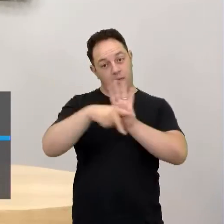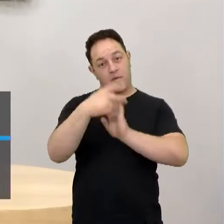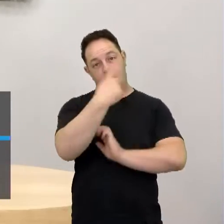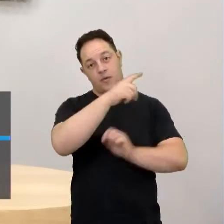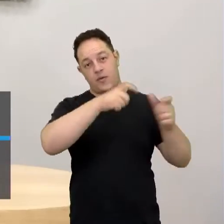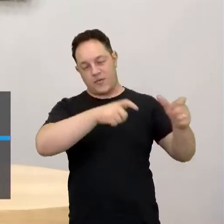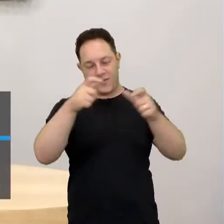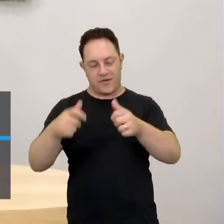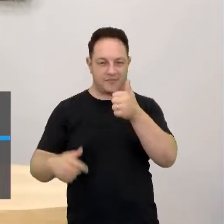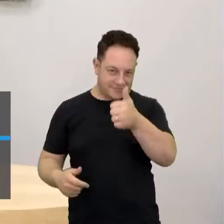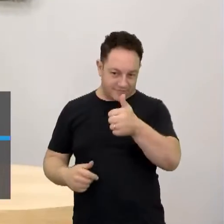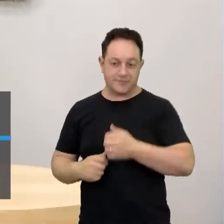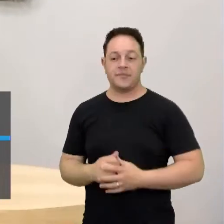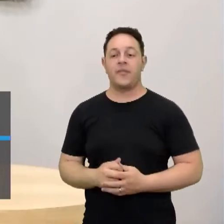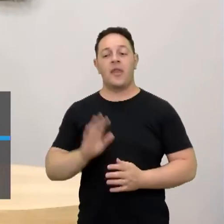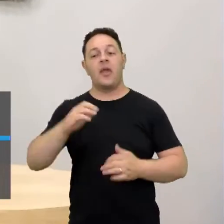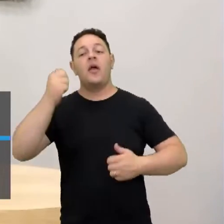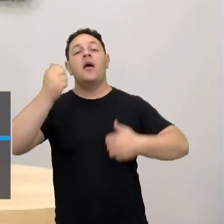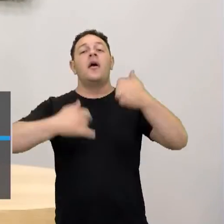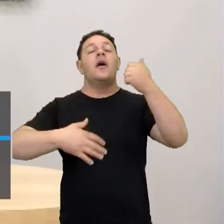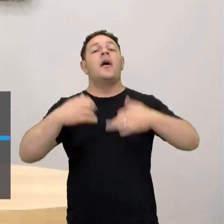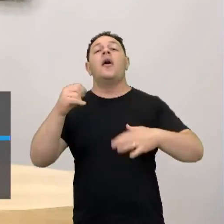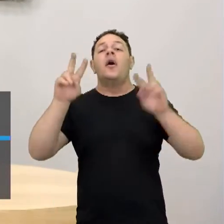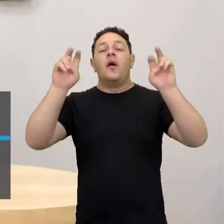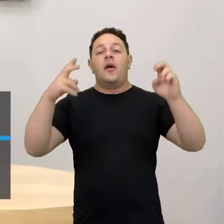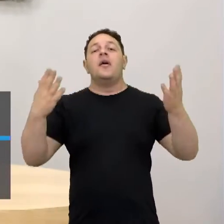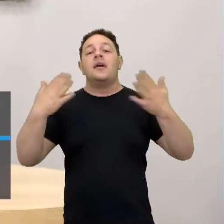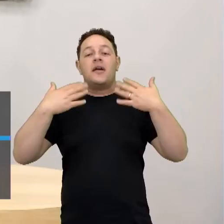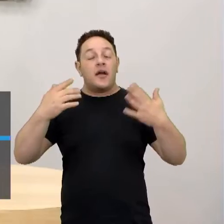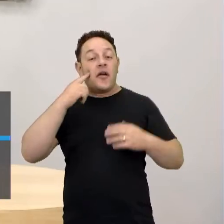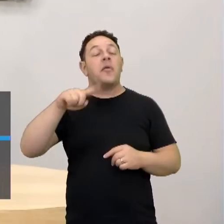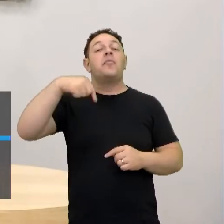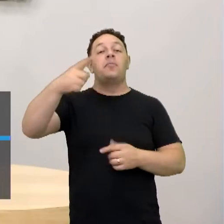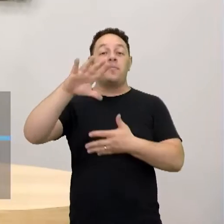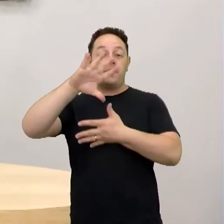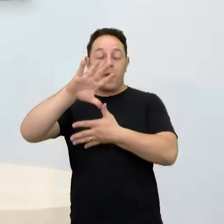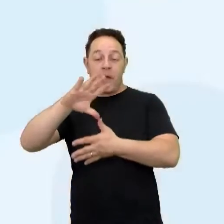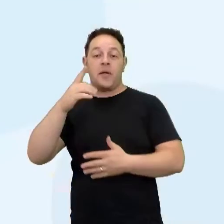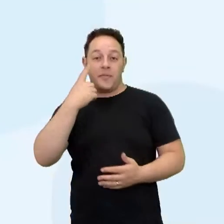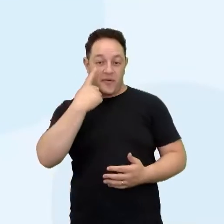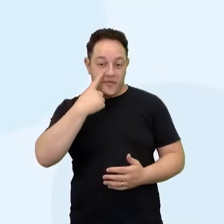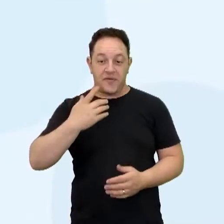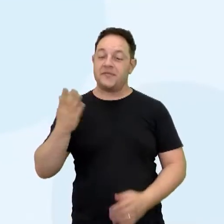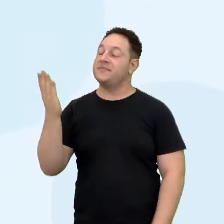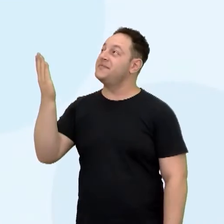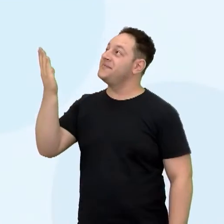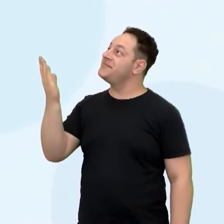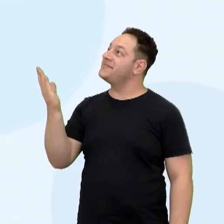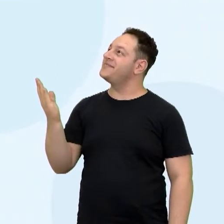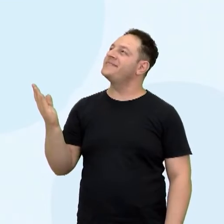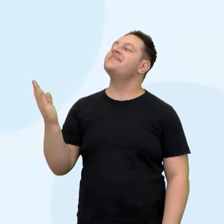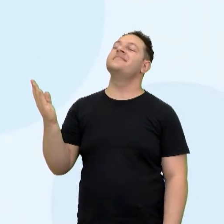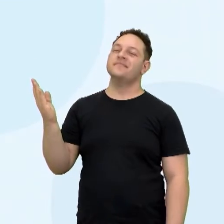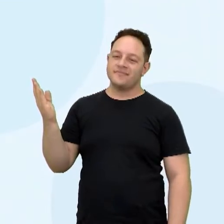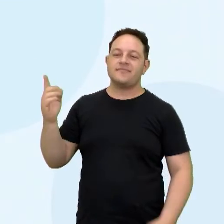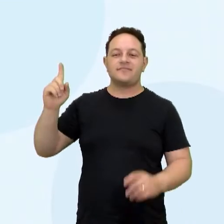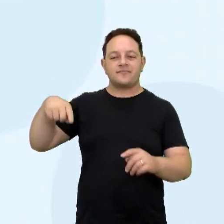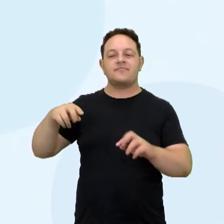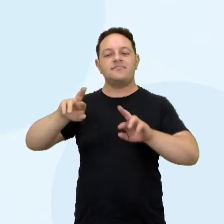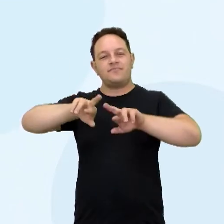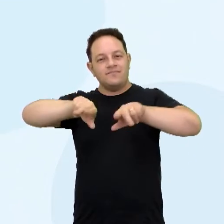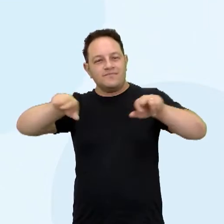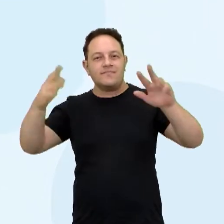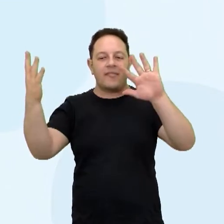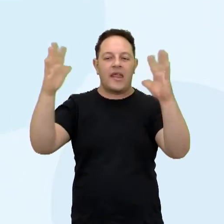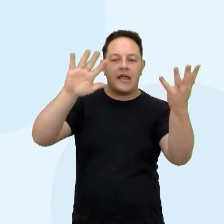aí anteriormente. E falando aí na questão de clima, tá aí o próximo mapa, né, mostrando para vocês o clima, né? A gente vai ver mais aí